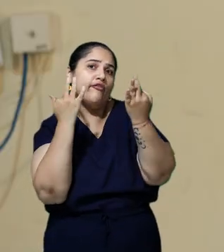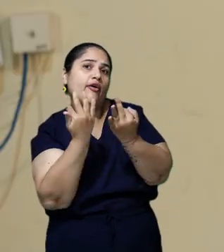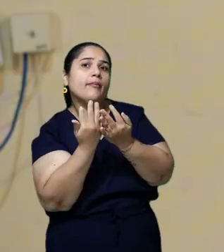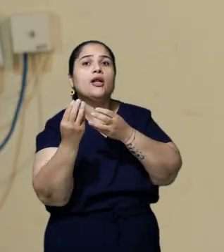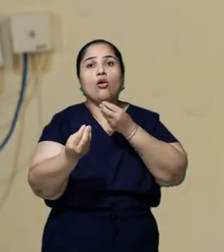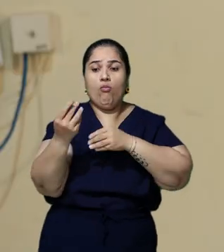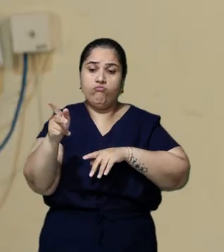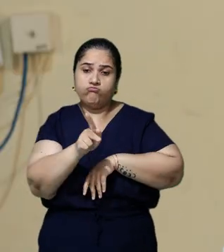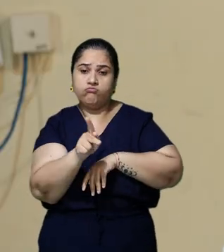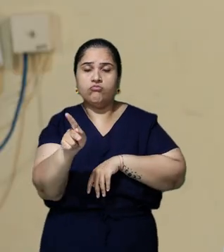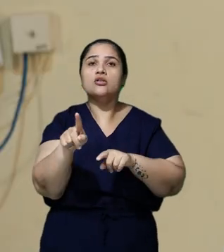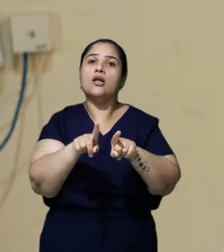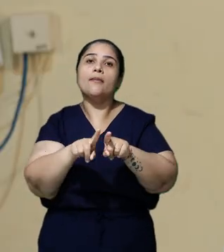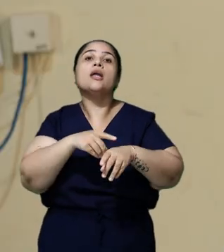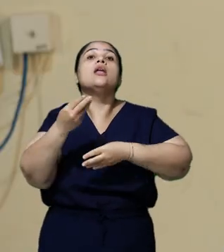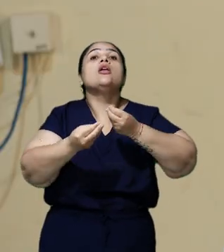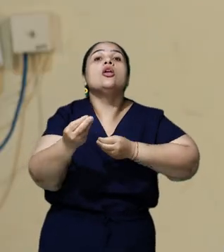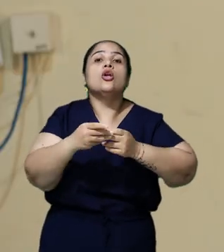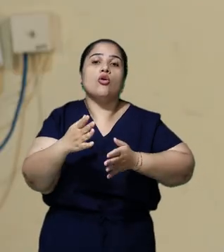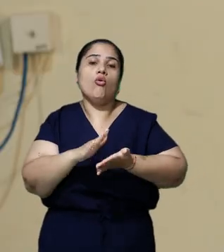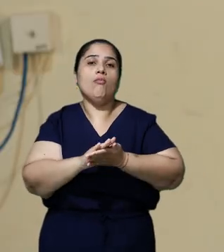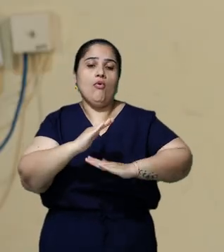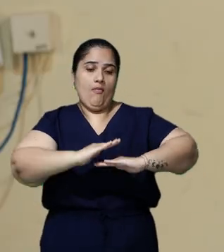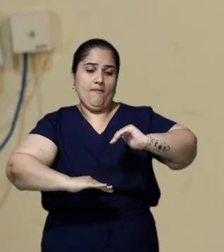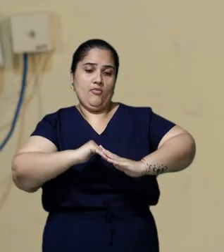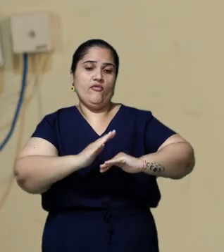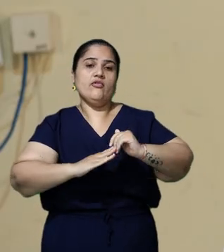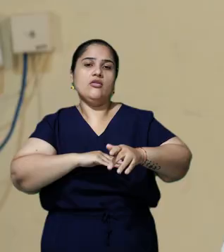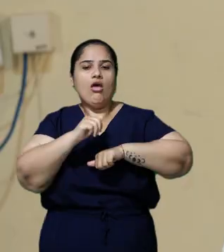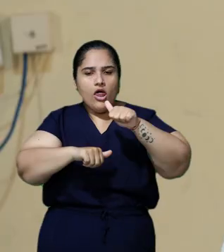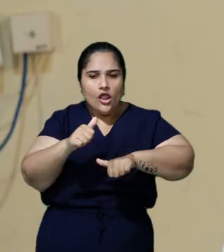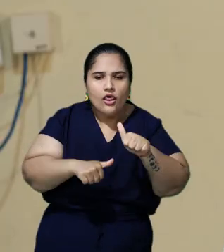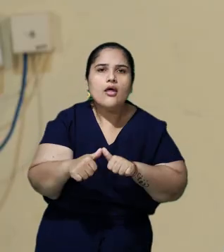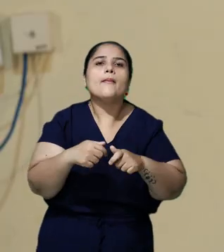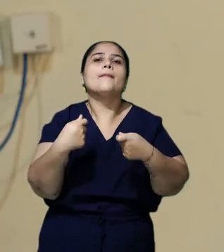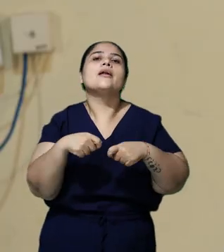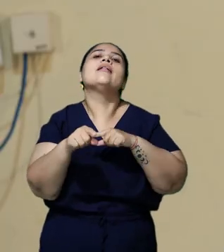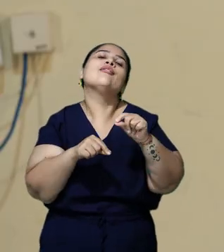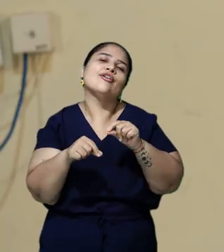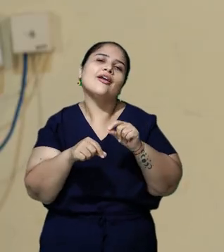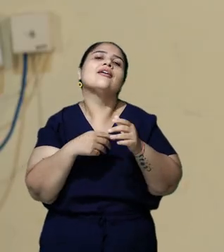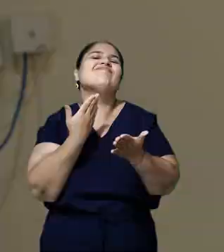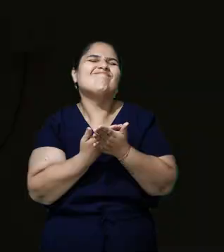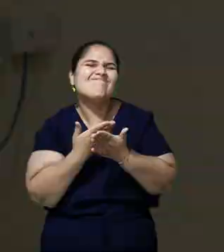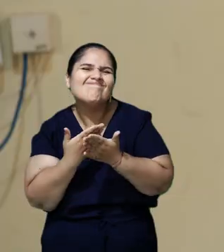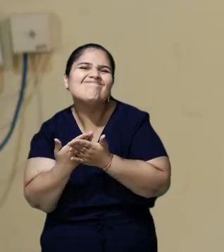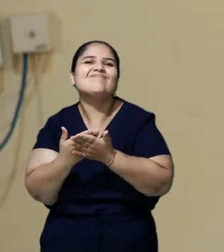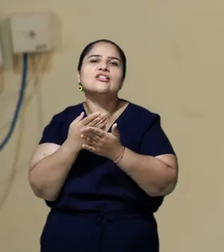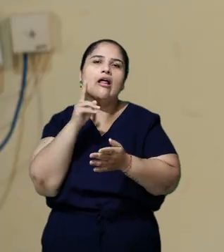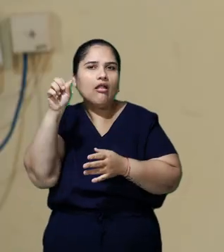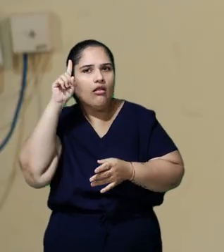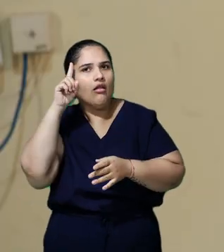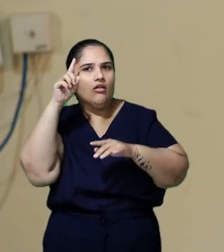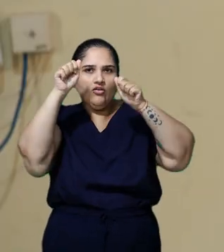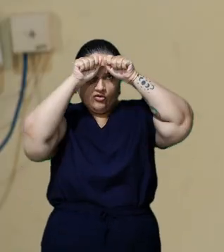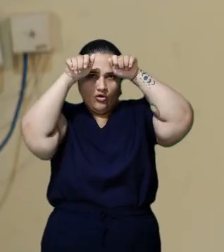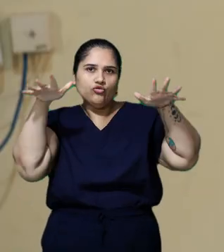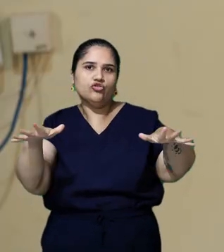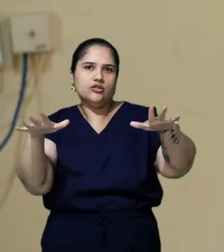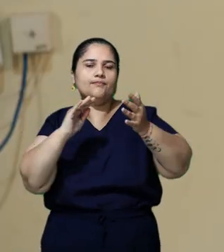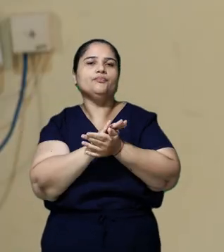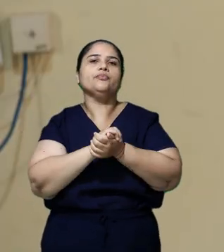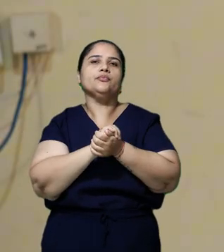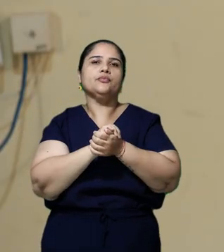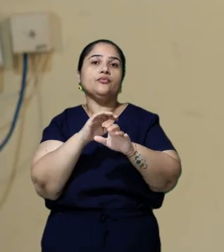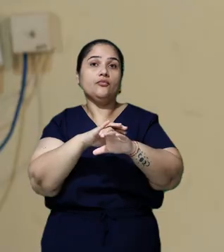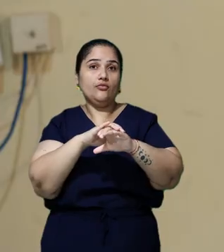de o profissional estar atualizado não tem outra, estudando diariamente sobre o autismo. O Conselho Tutelar ele é um